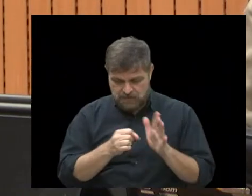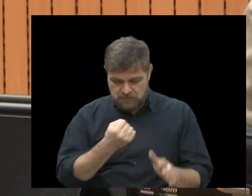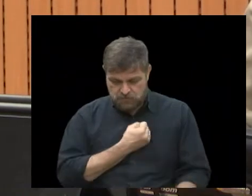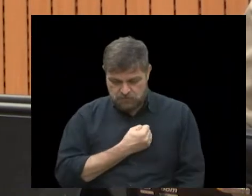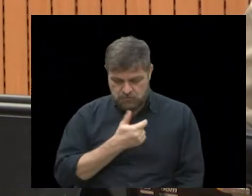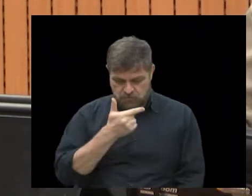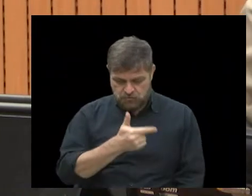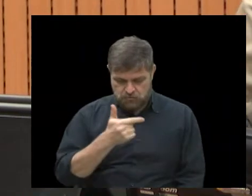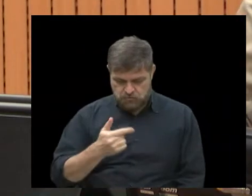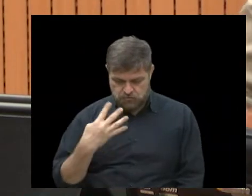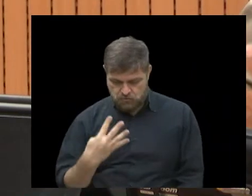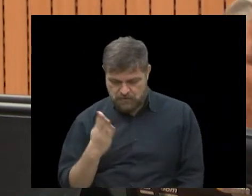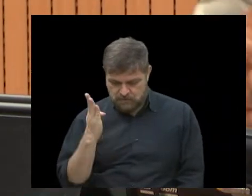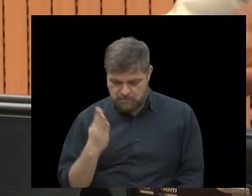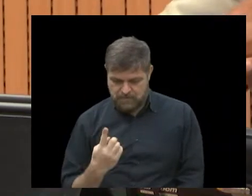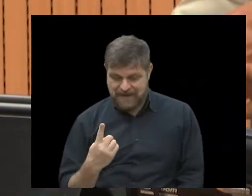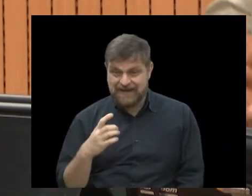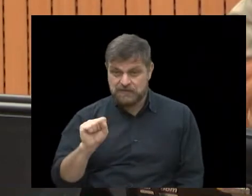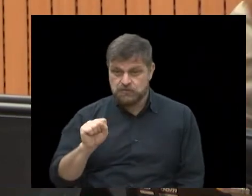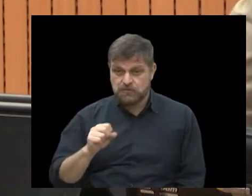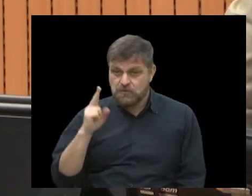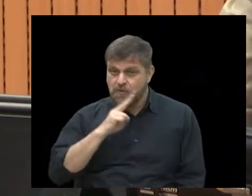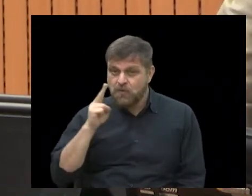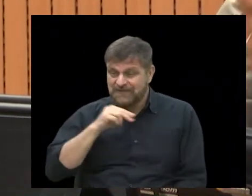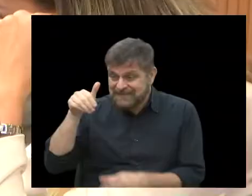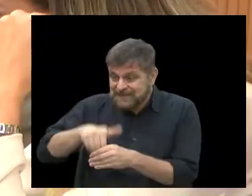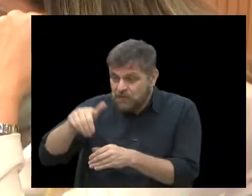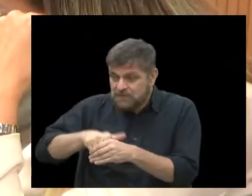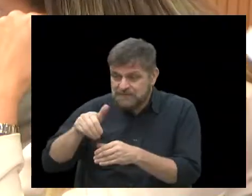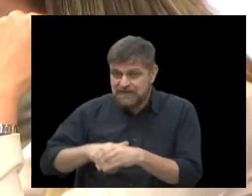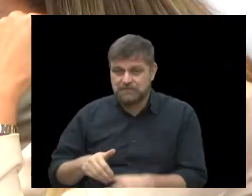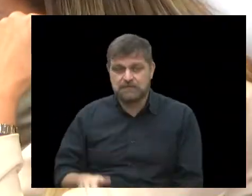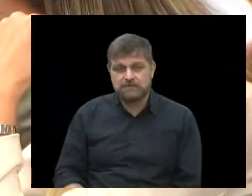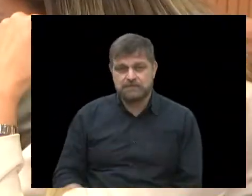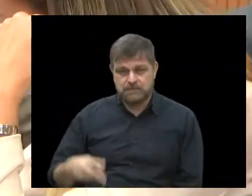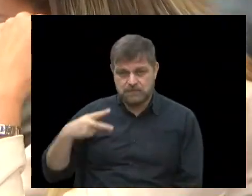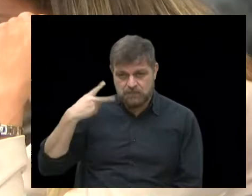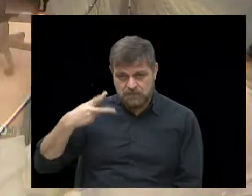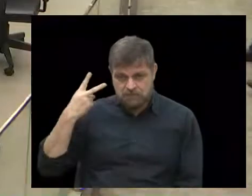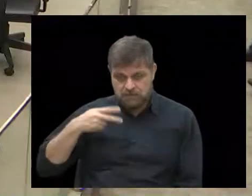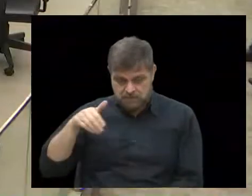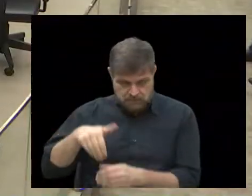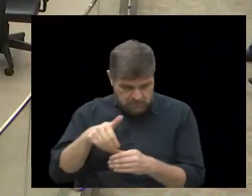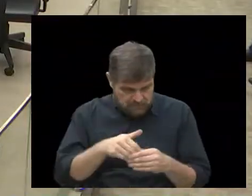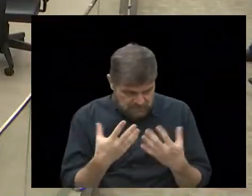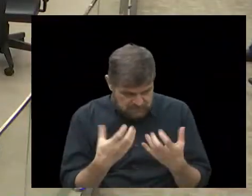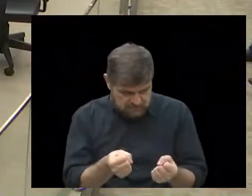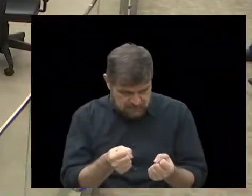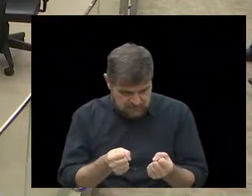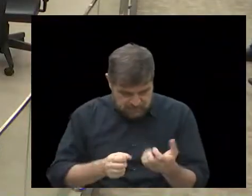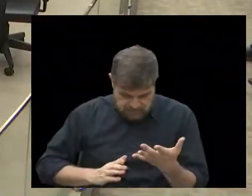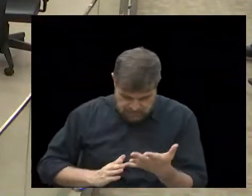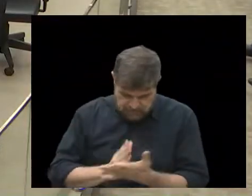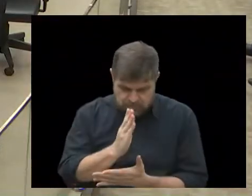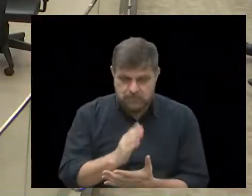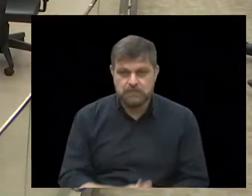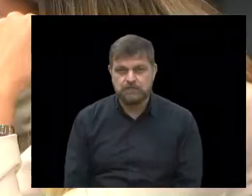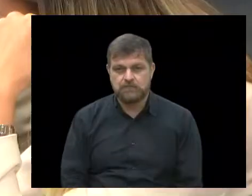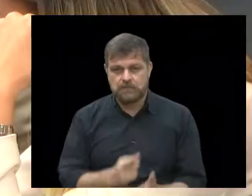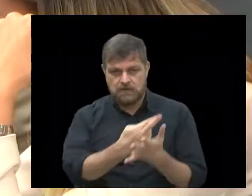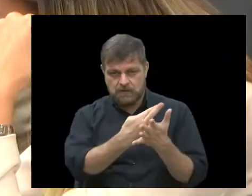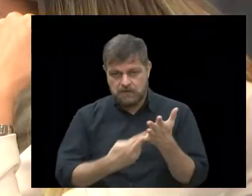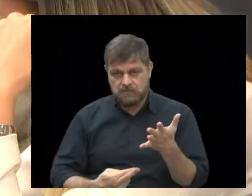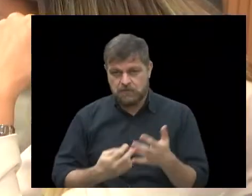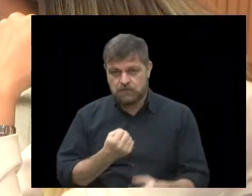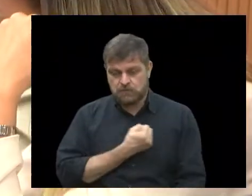número 224/2018 em regime de urgência. Em votação. Favoráveis permaneçam como estão. Aprovado.